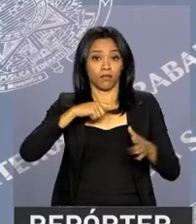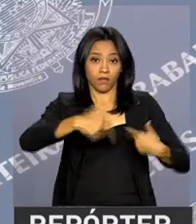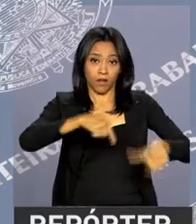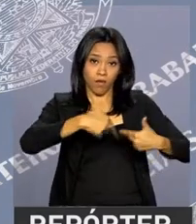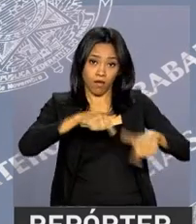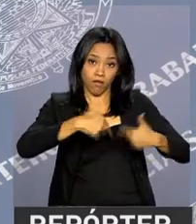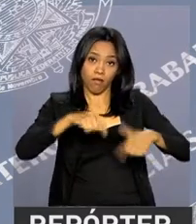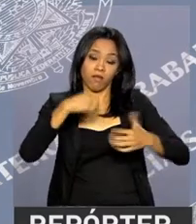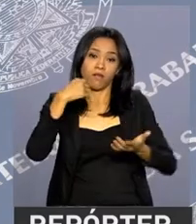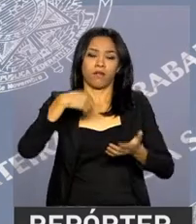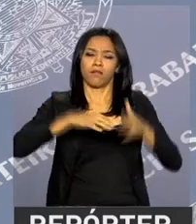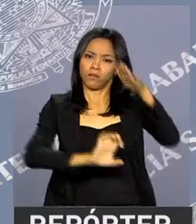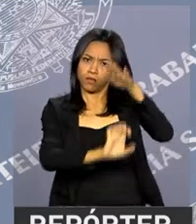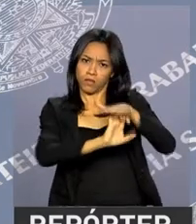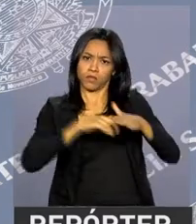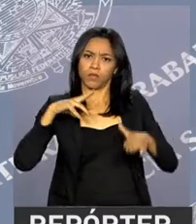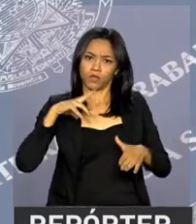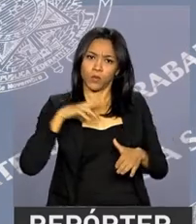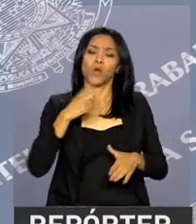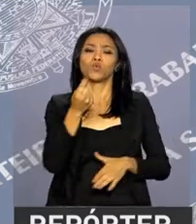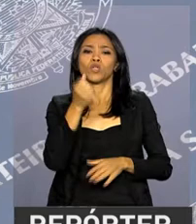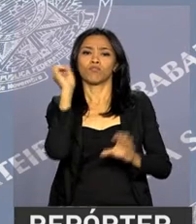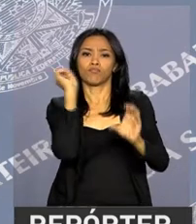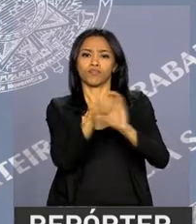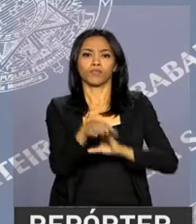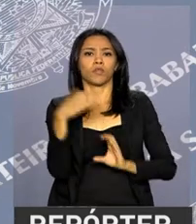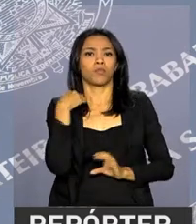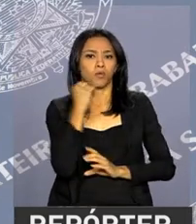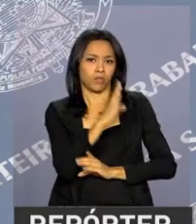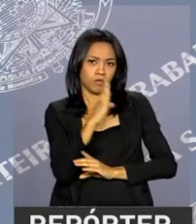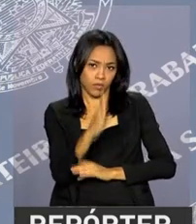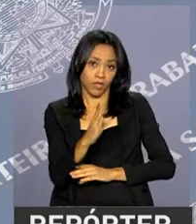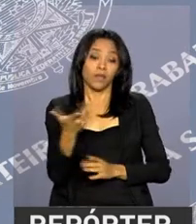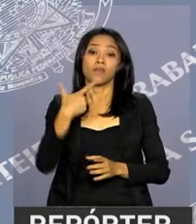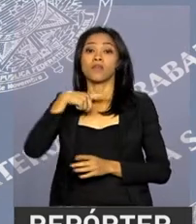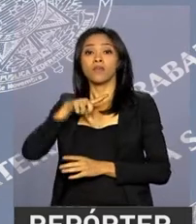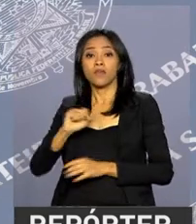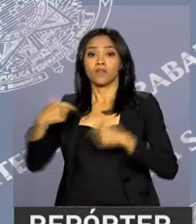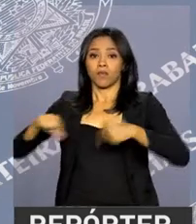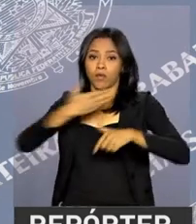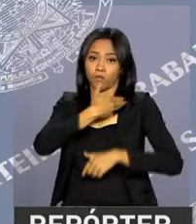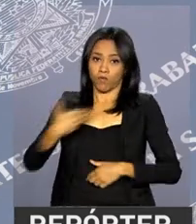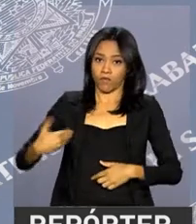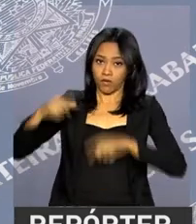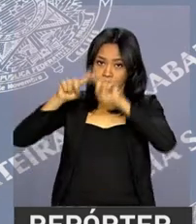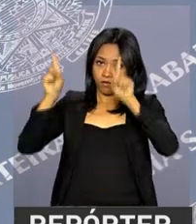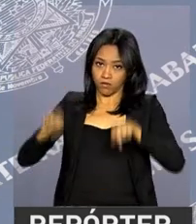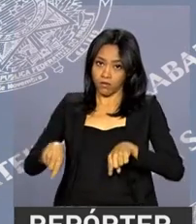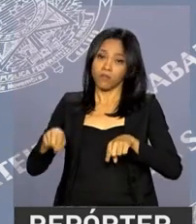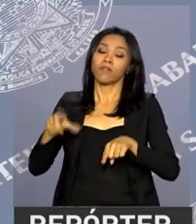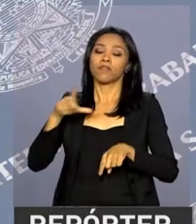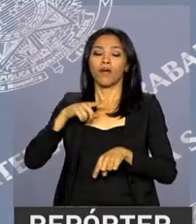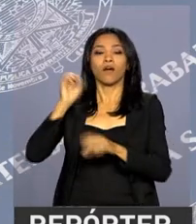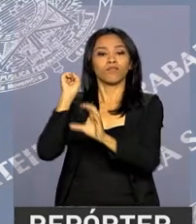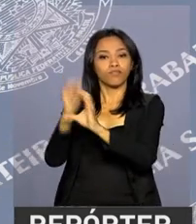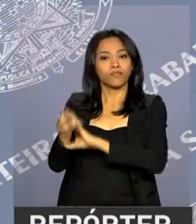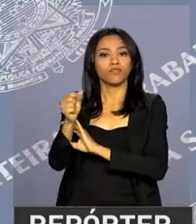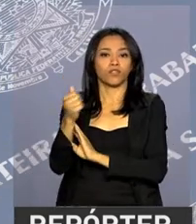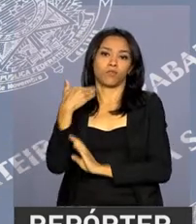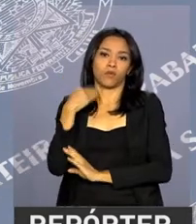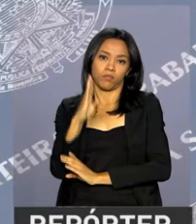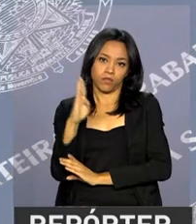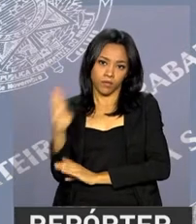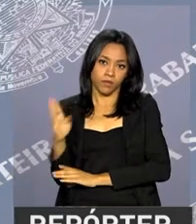privada os recursos estão na caixa econômica federal e para servidores públicos os valores estão no banco do brasil